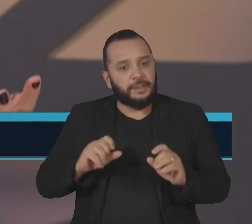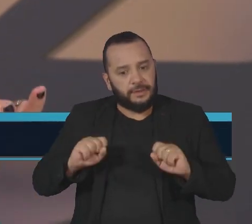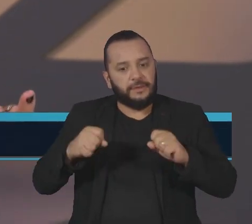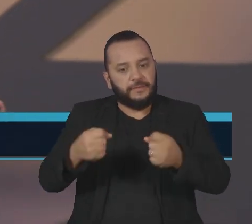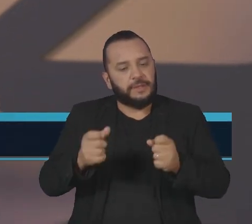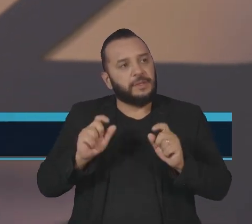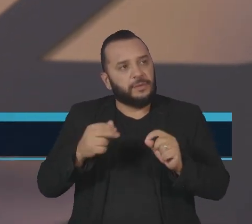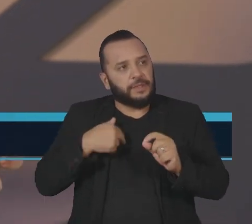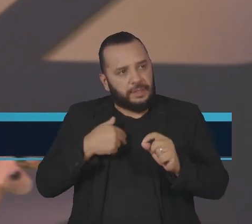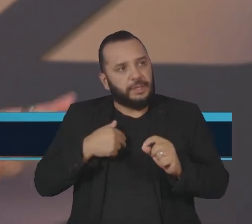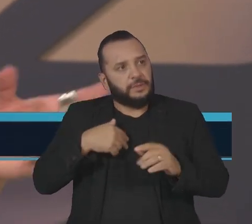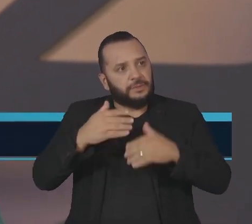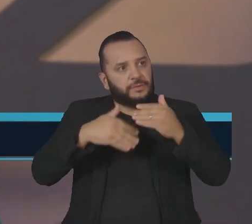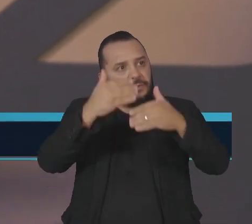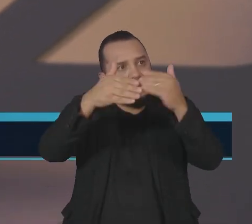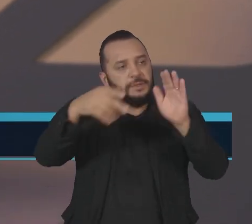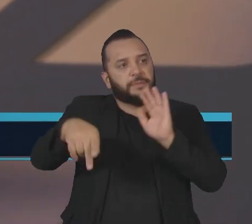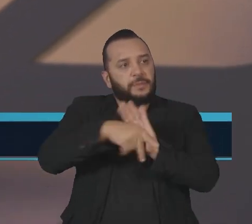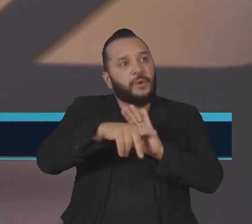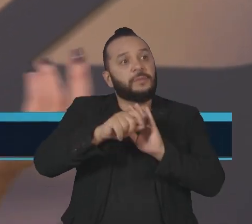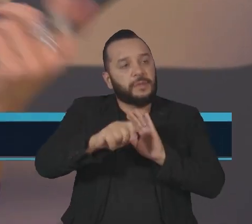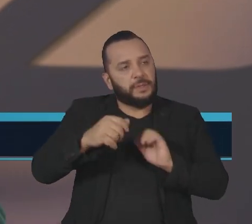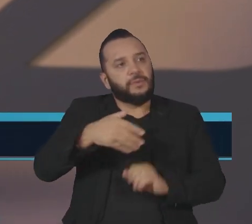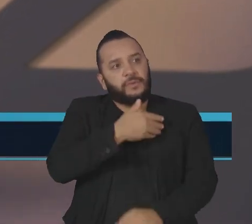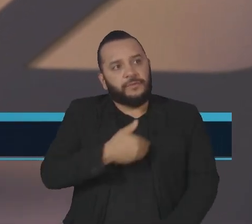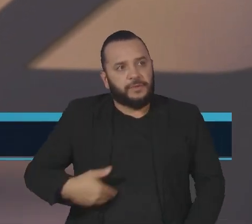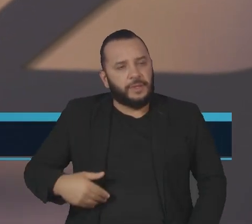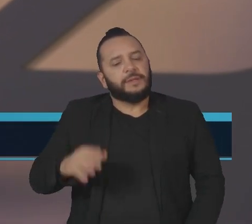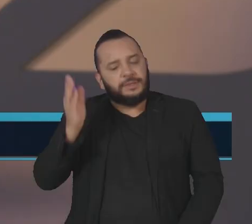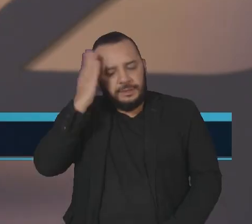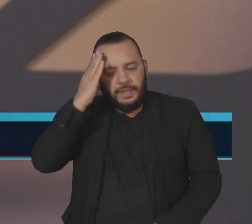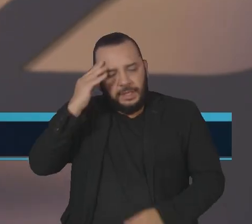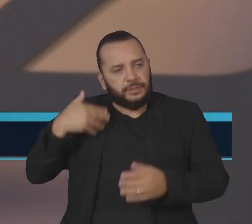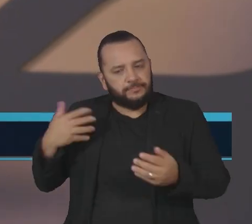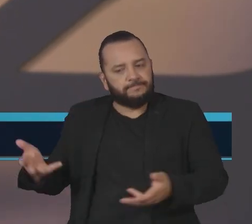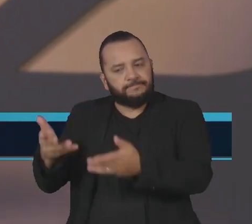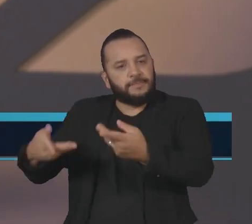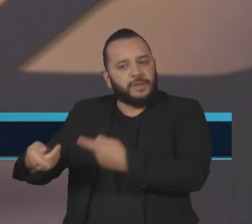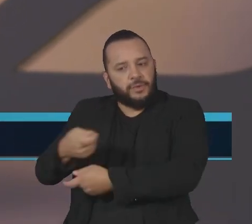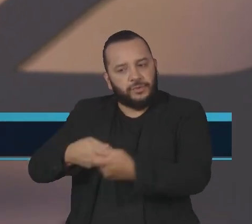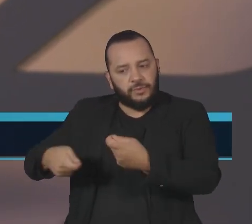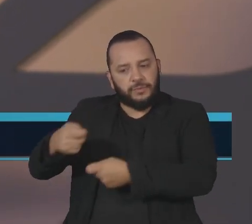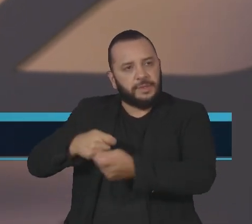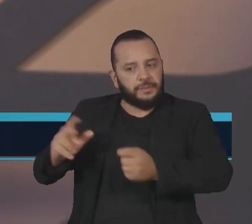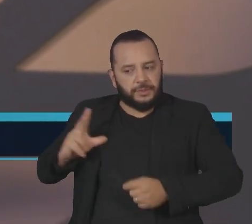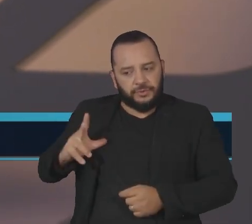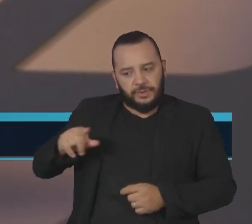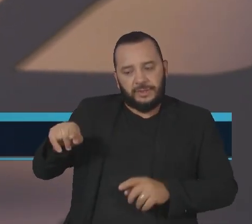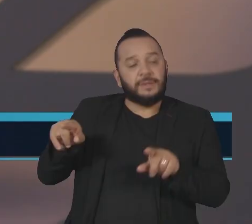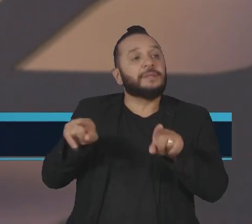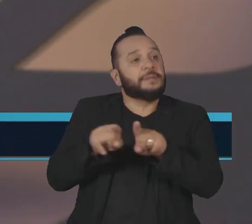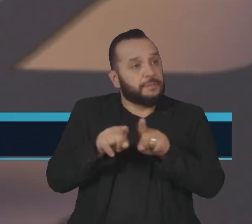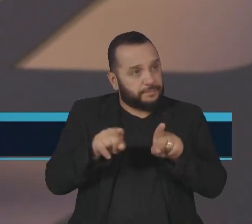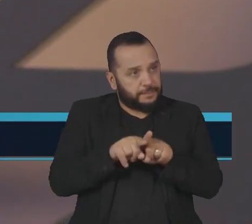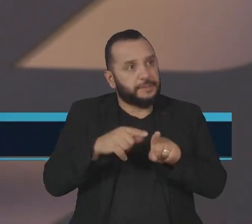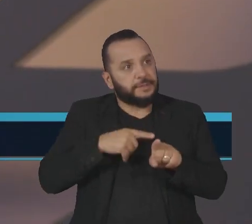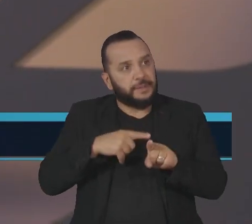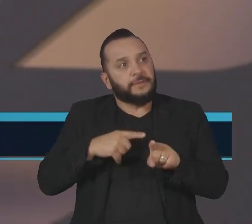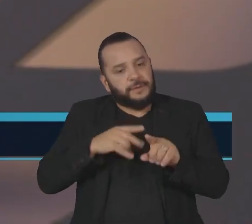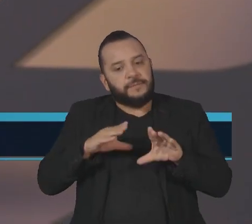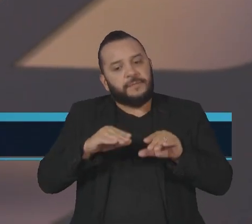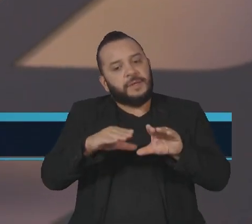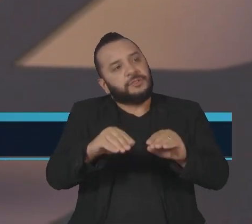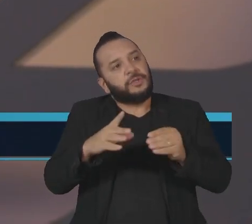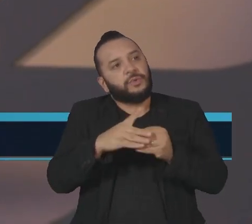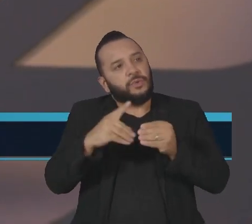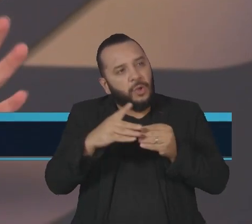forte estatal por si só, isso tinha essa questão do mercado, embora ele também tenha feito grandes intervenções no câmbio, no preço. Então, ele era esse